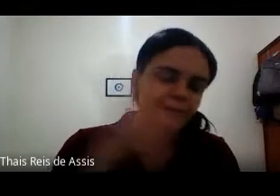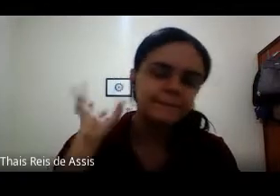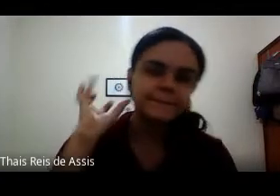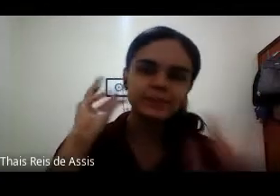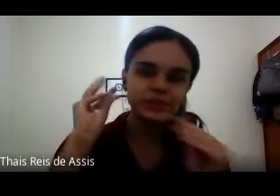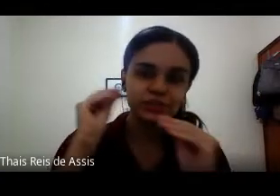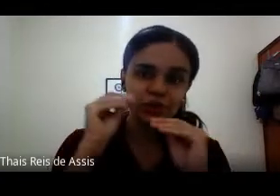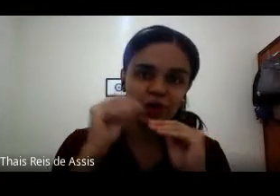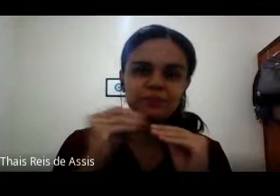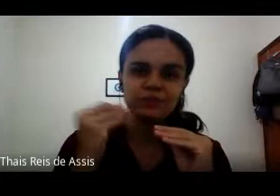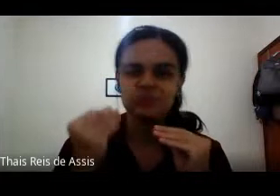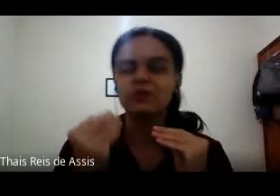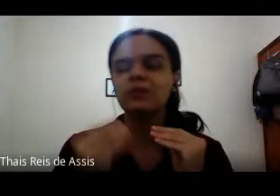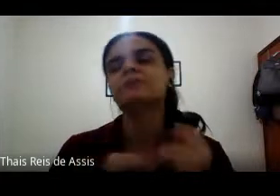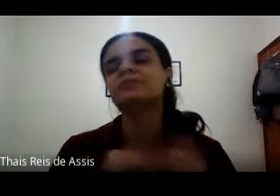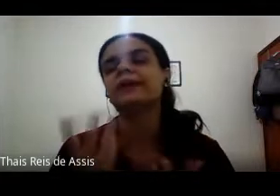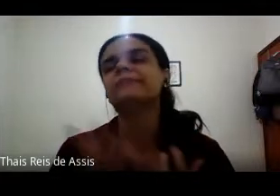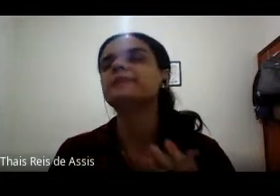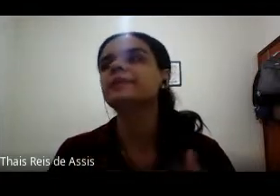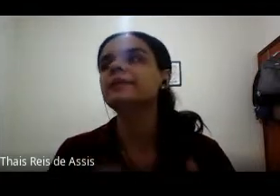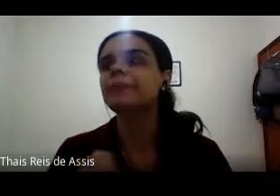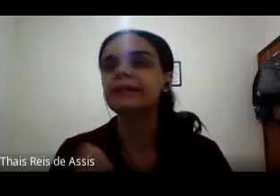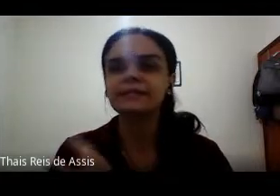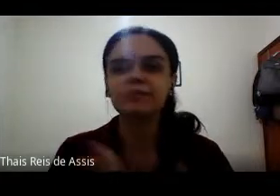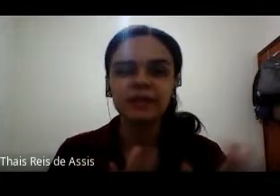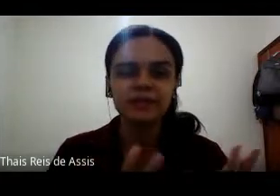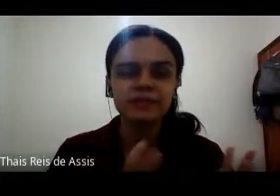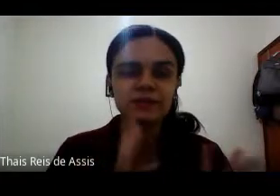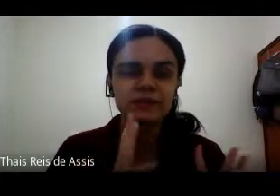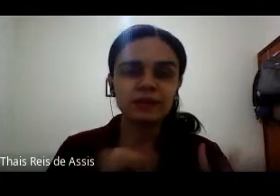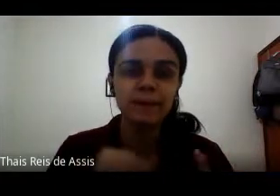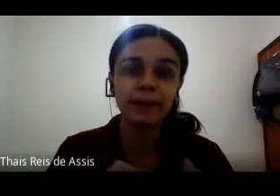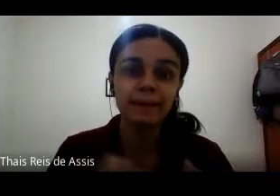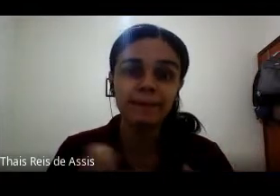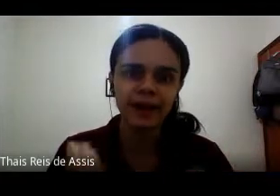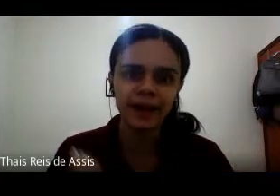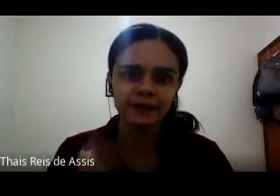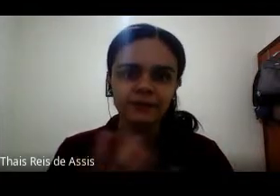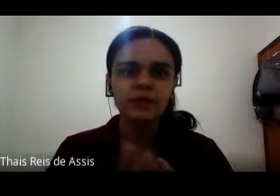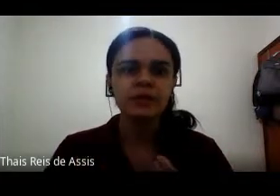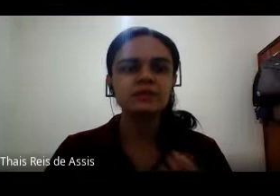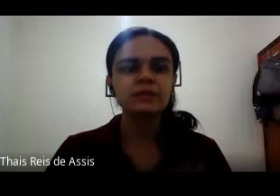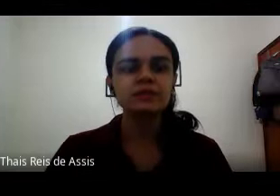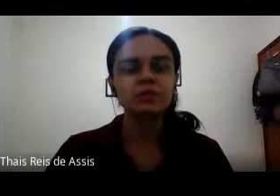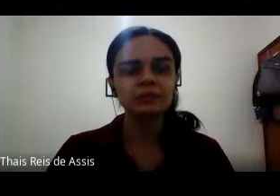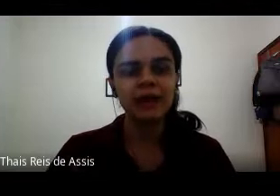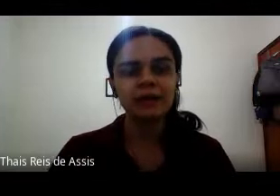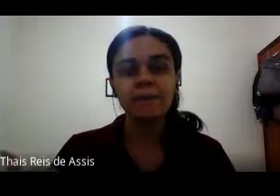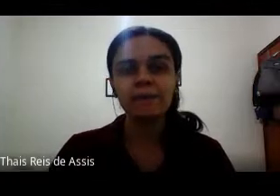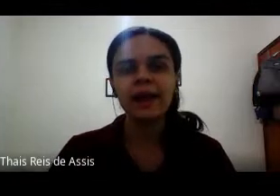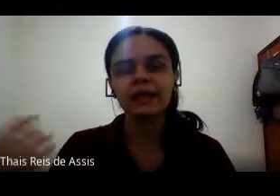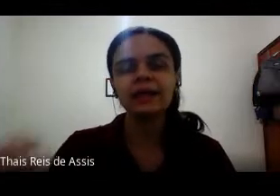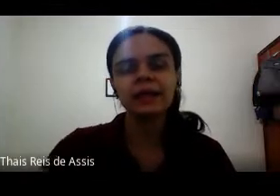vai de tijolinho por tijolinho, como diria a musiquinha, pedacinho por pedacinho, sendo preparado, sendo